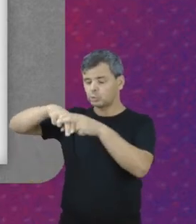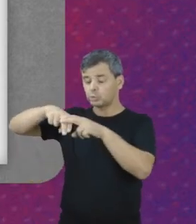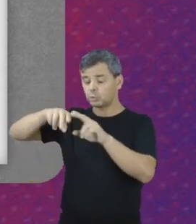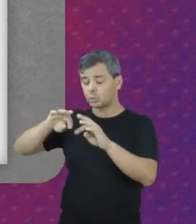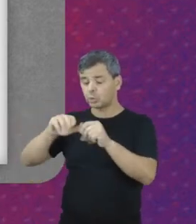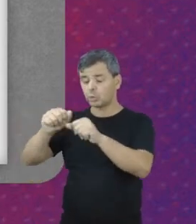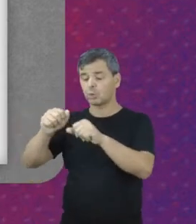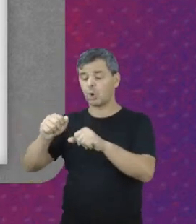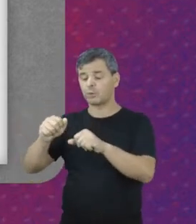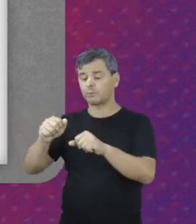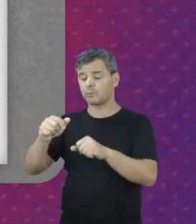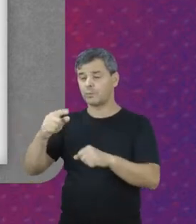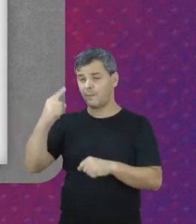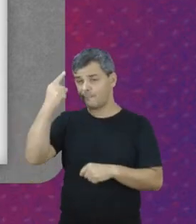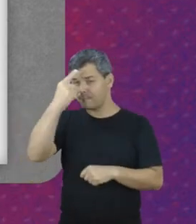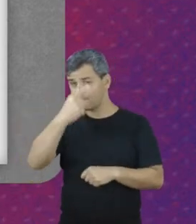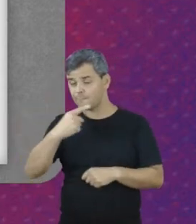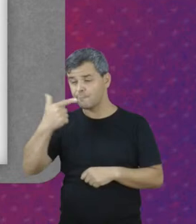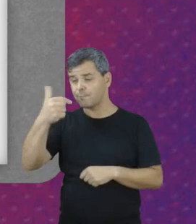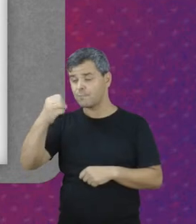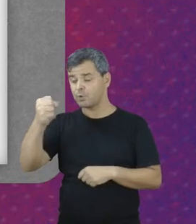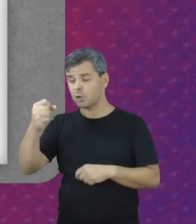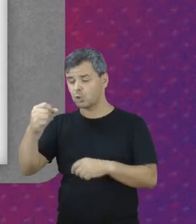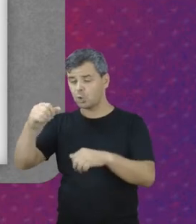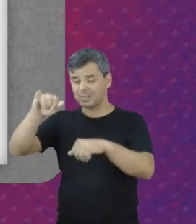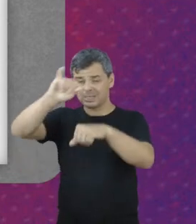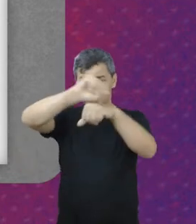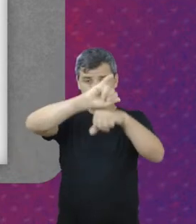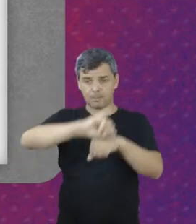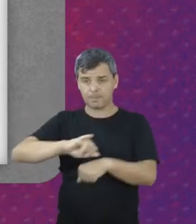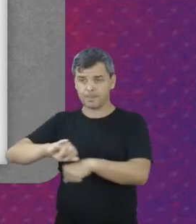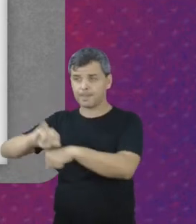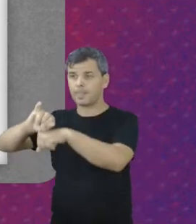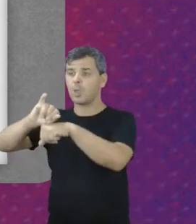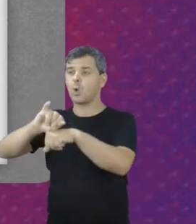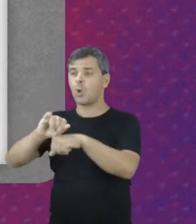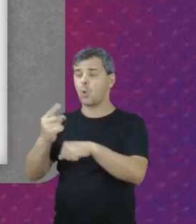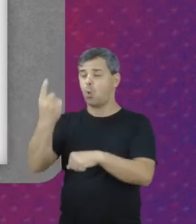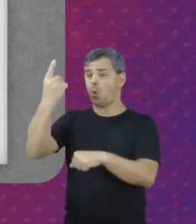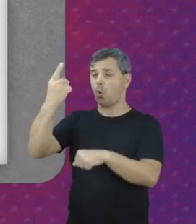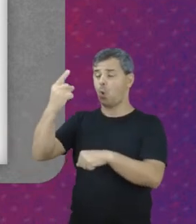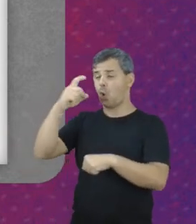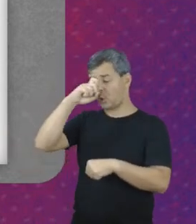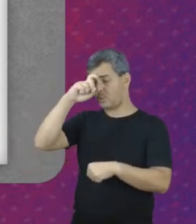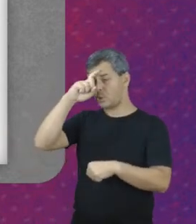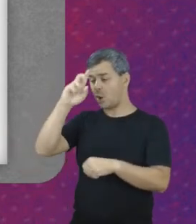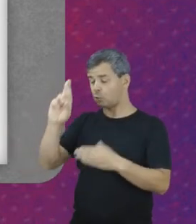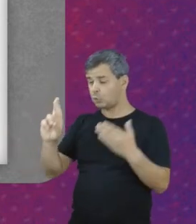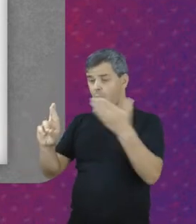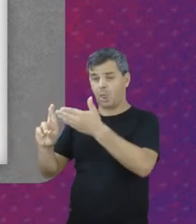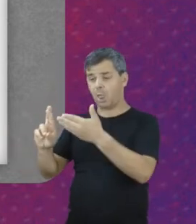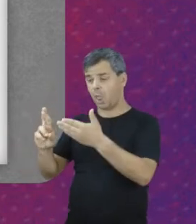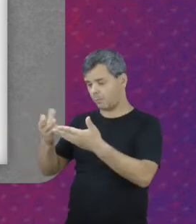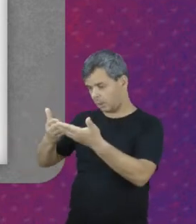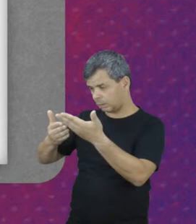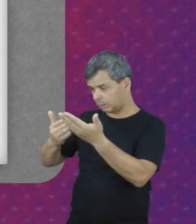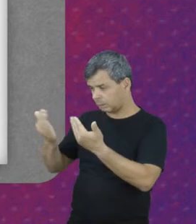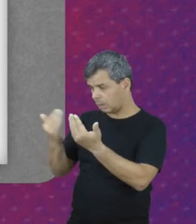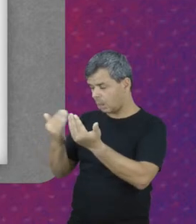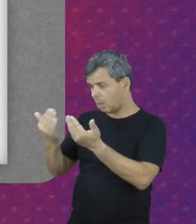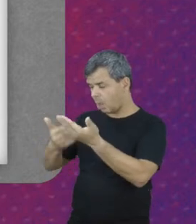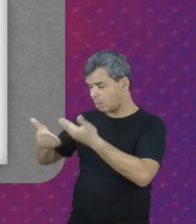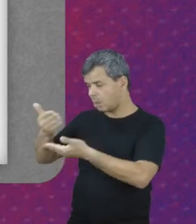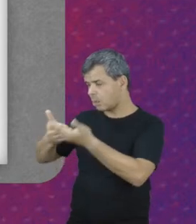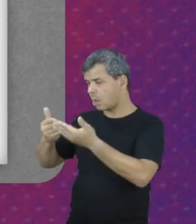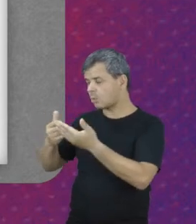isso 24 horas. Em todas as capitais tem pelo menos um hospital de referência que vai atender essas pessoas que são vítimas